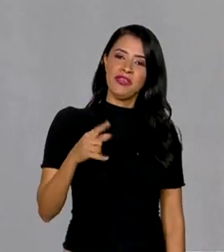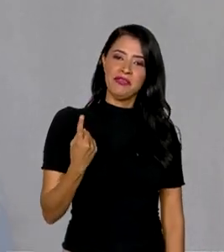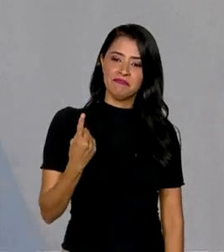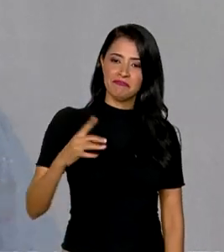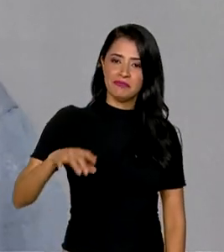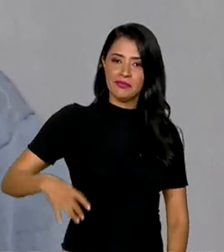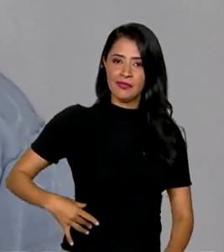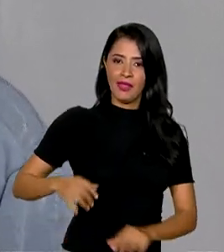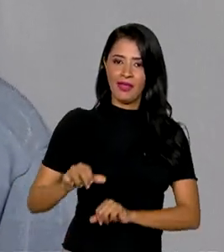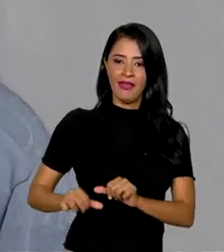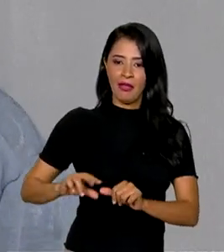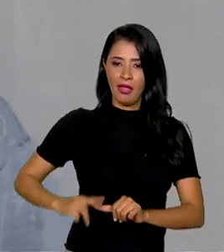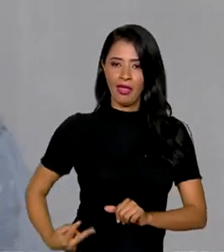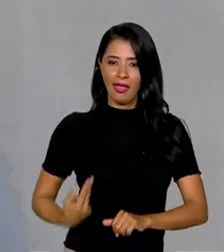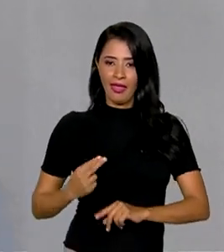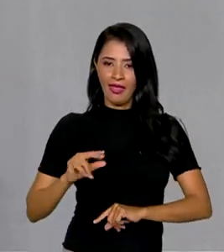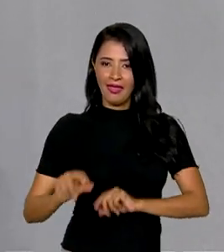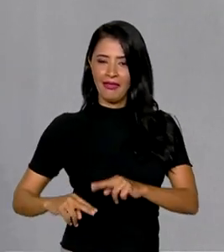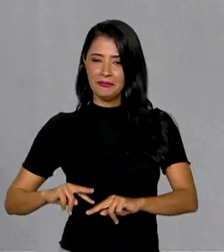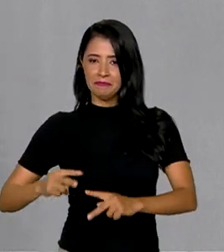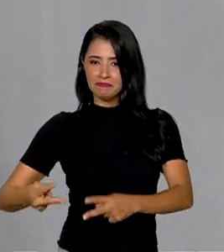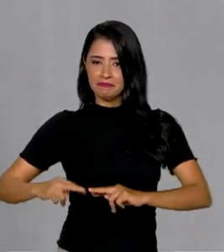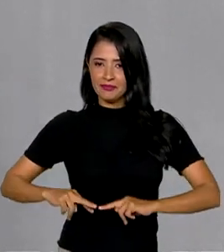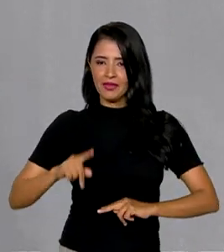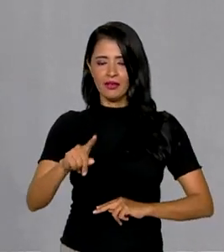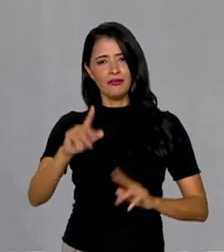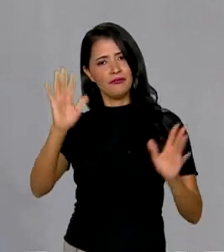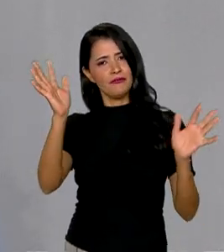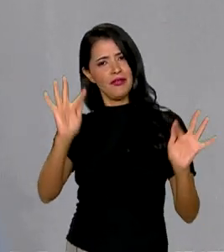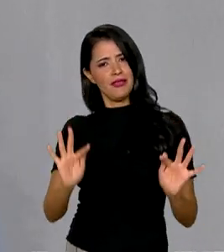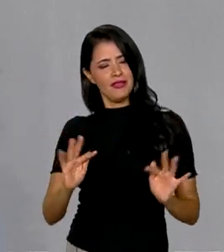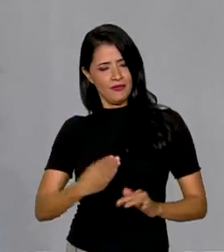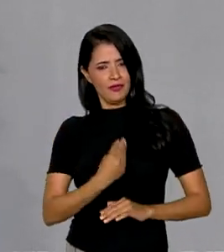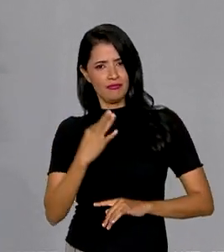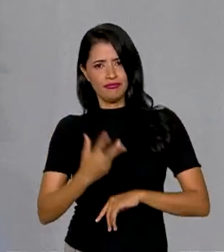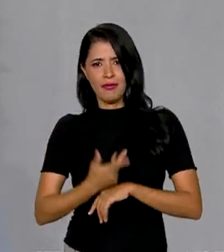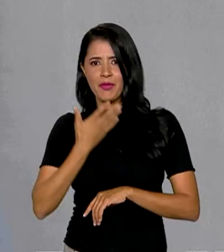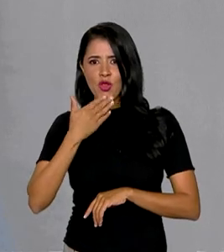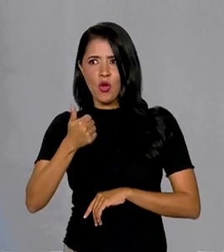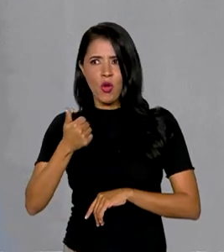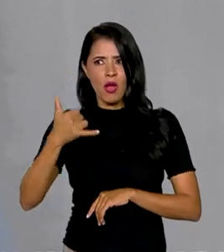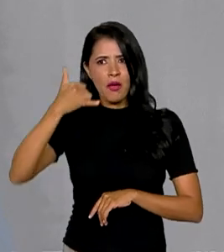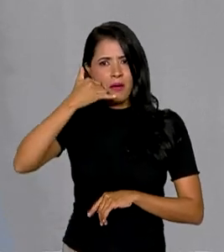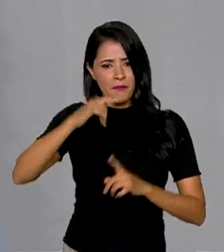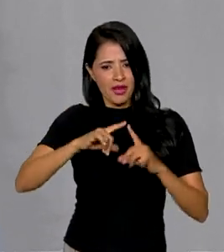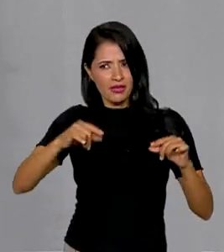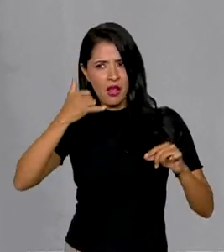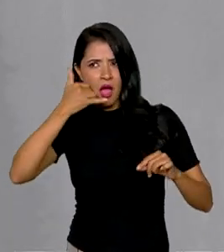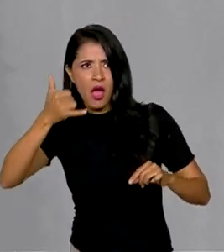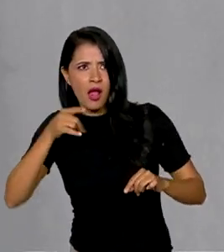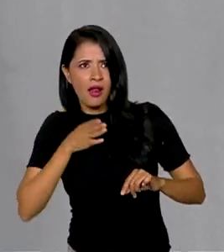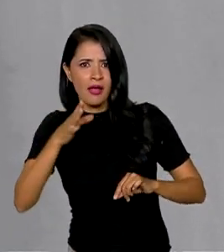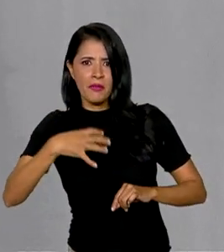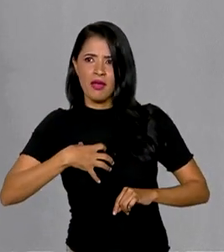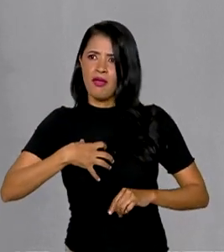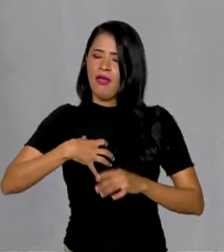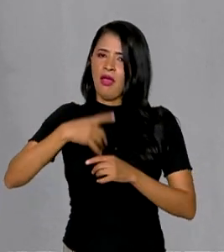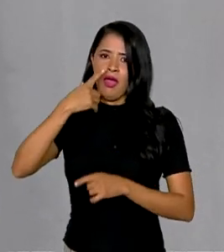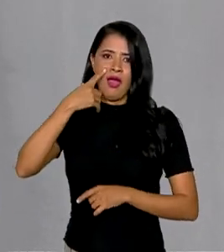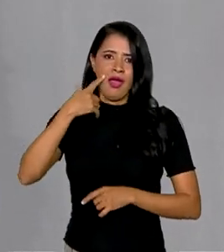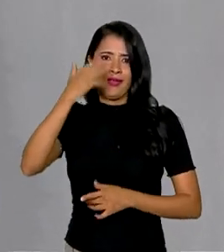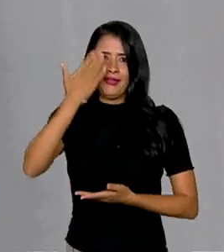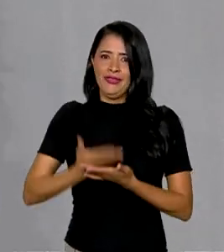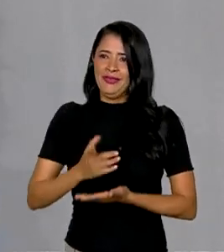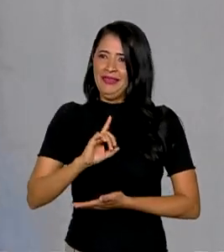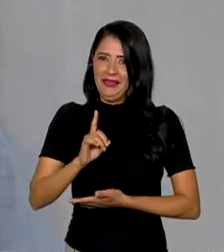de vida mudou demais tá doido eu fiquei satisfeito Alegre quando o médico ligado daqui de Brasília para mim ir lá para Bahia derrame é lágrima não tô